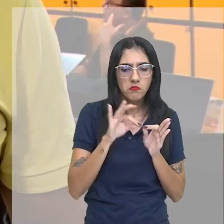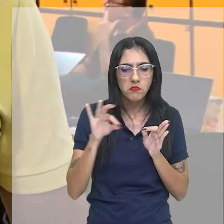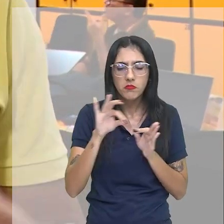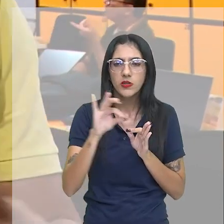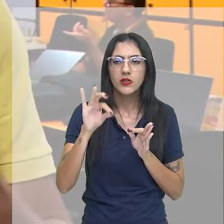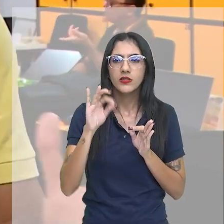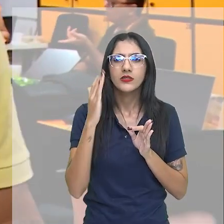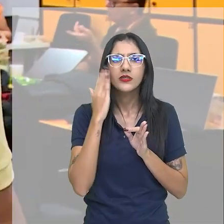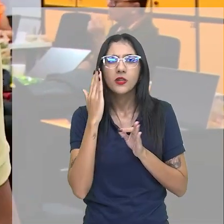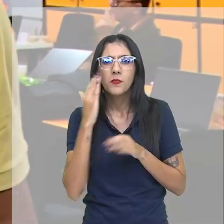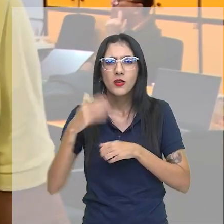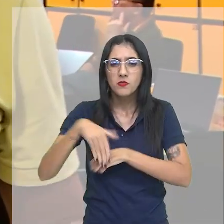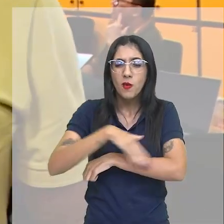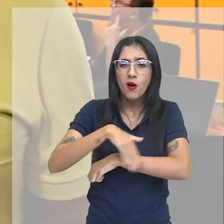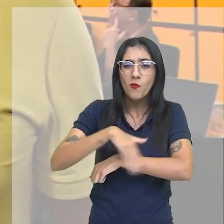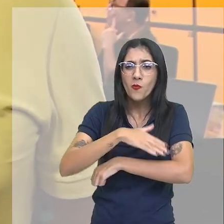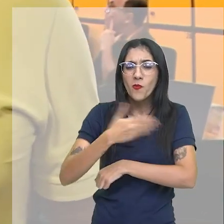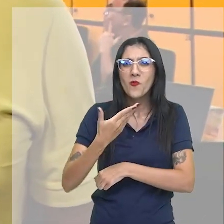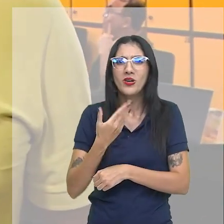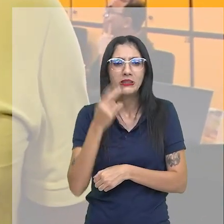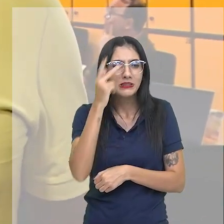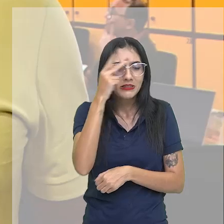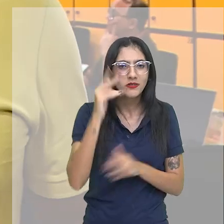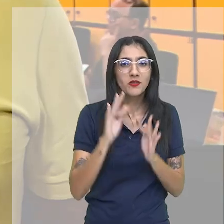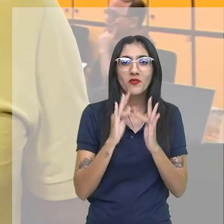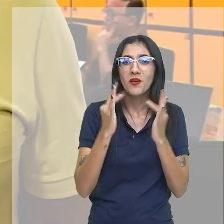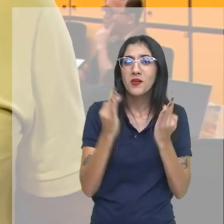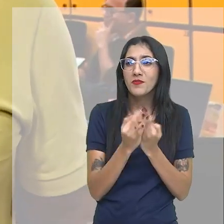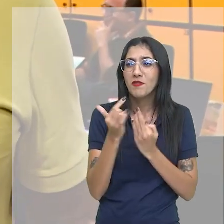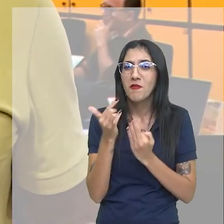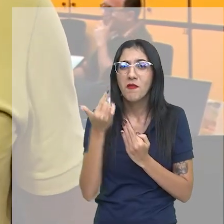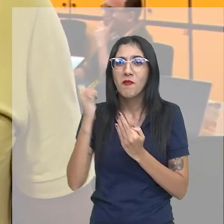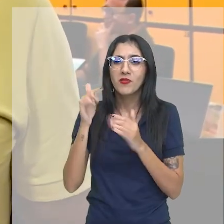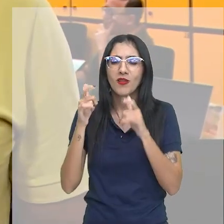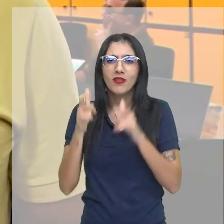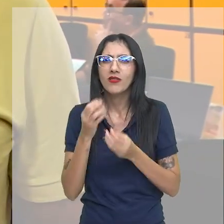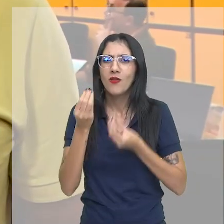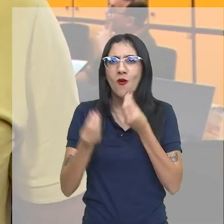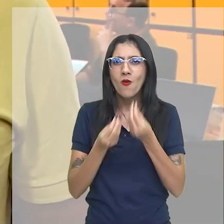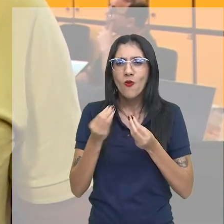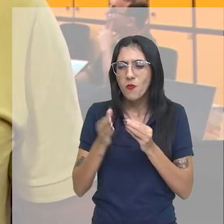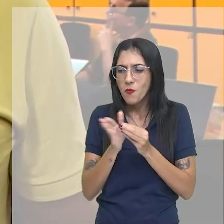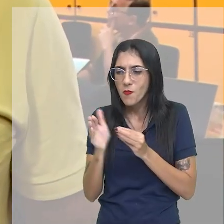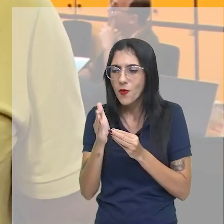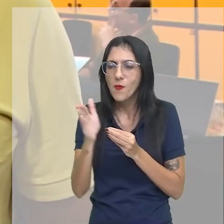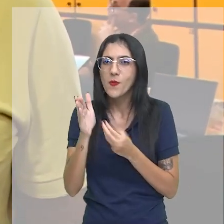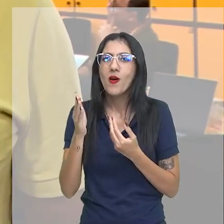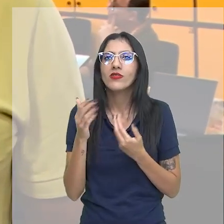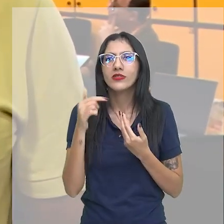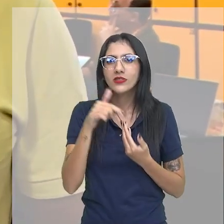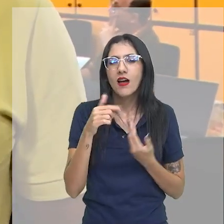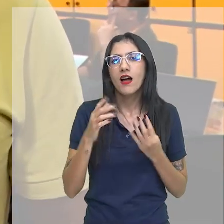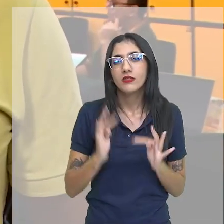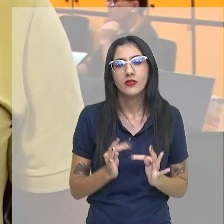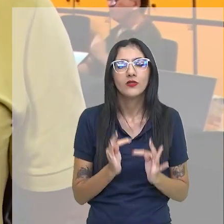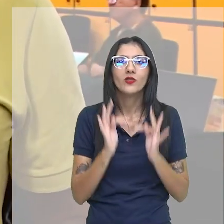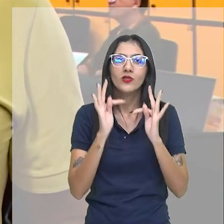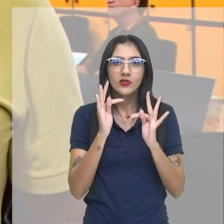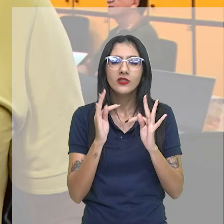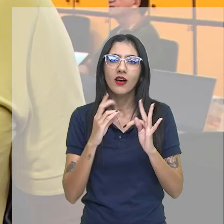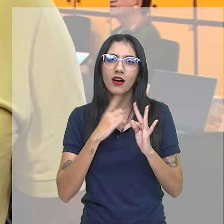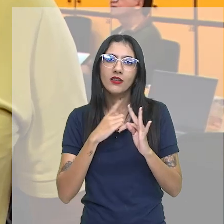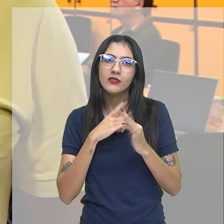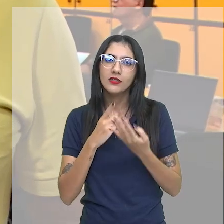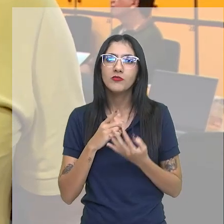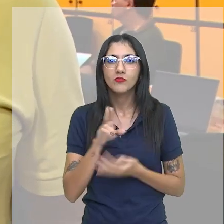achar uma rua de um parente, né, que mora em outro bairro, como chegar lá? Eu acho que a tecnologia está muito presente